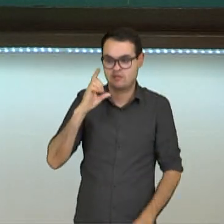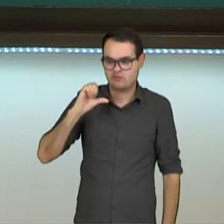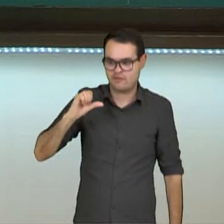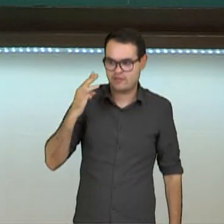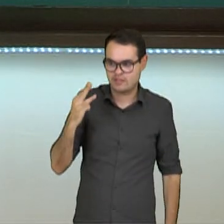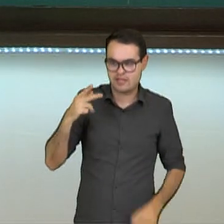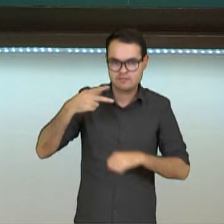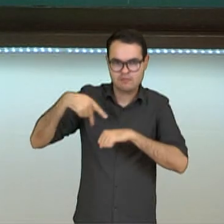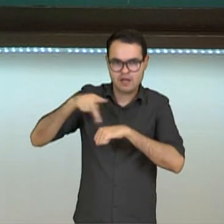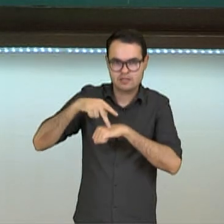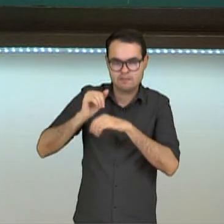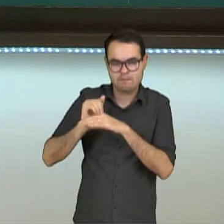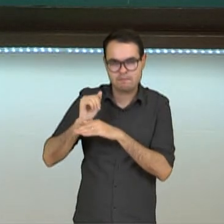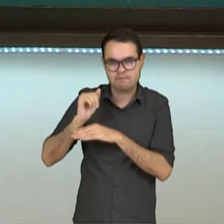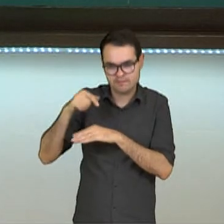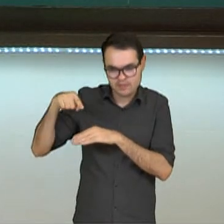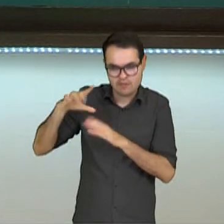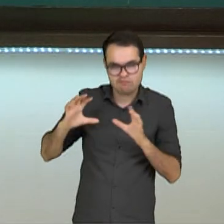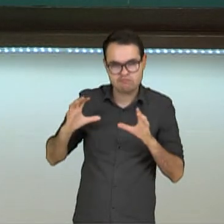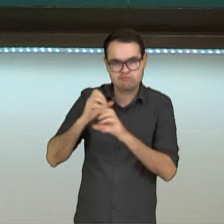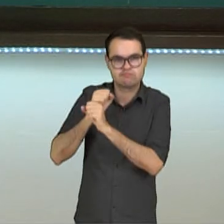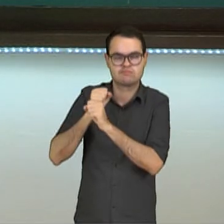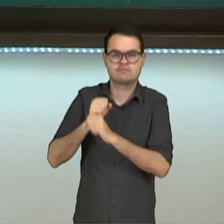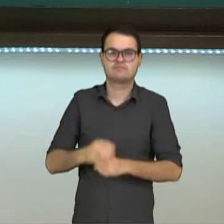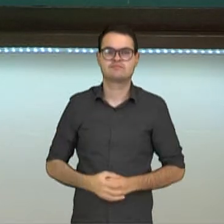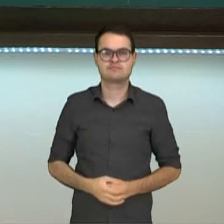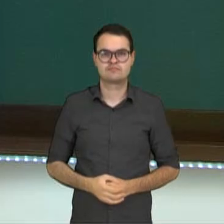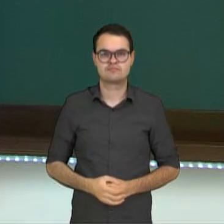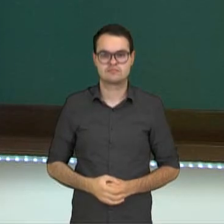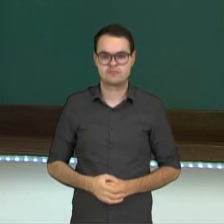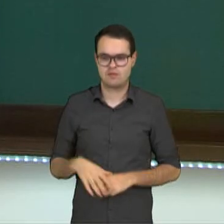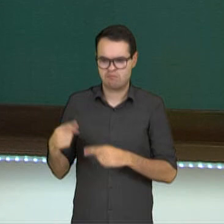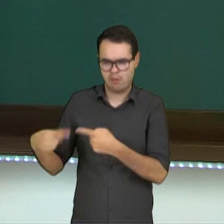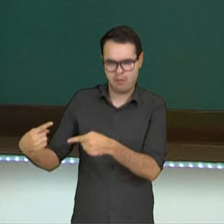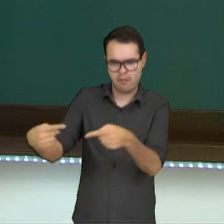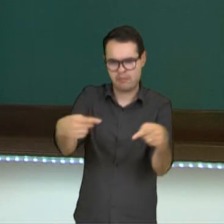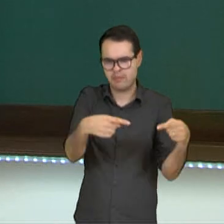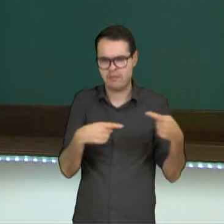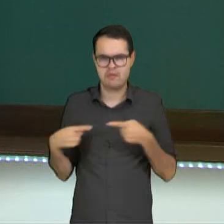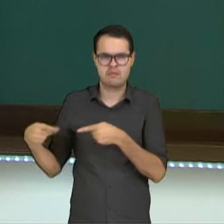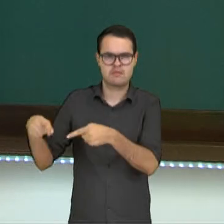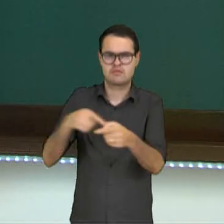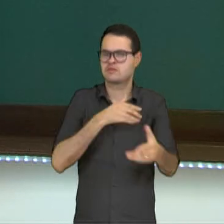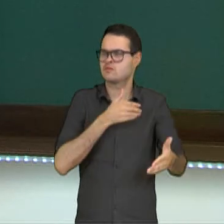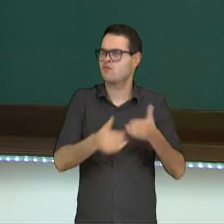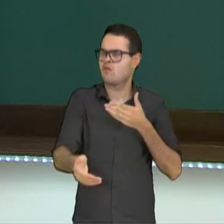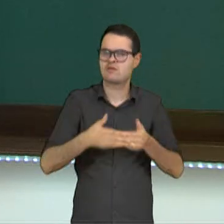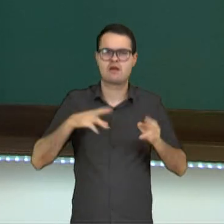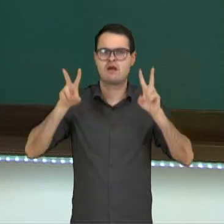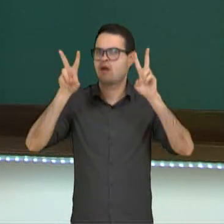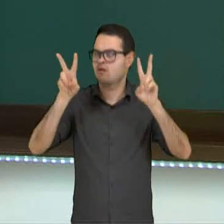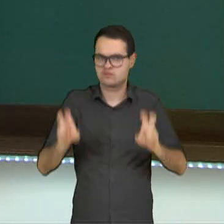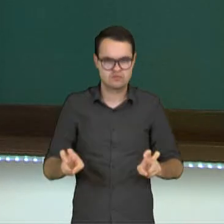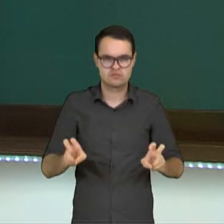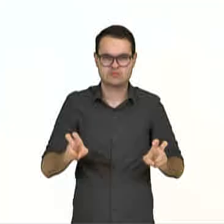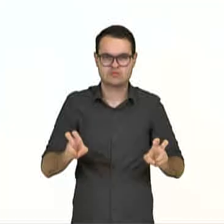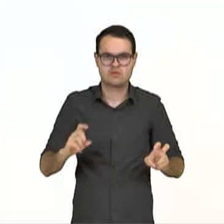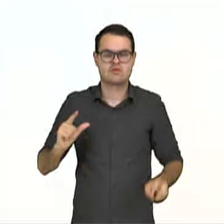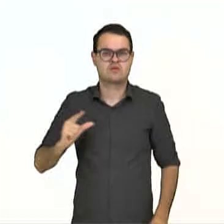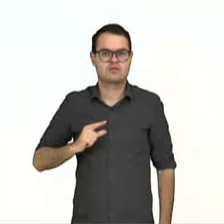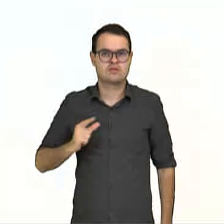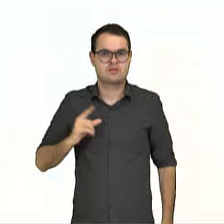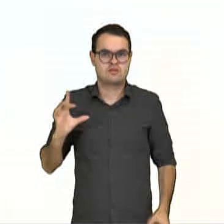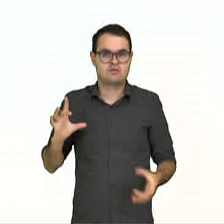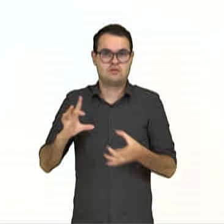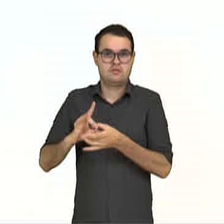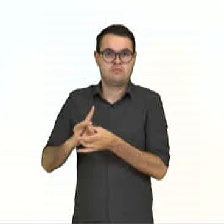países, tá bom? A ONU discute todo e qualquer assunto que se refere